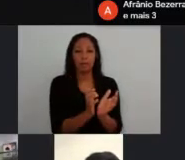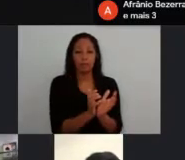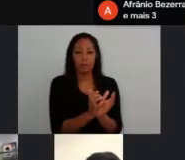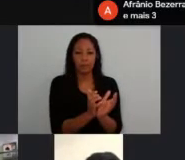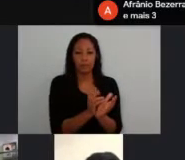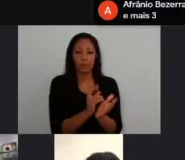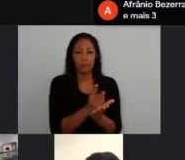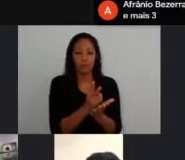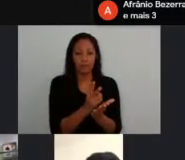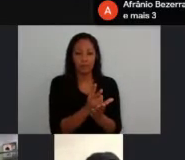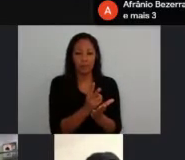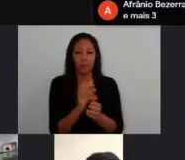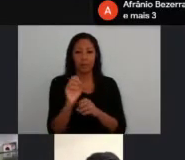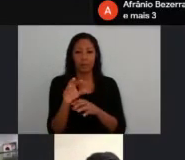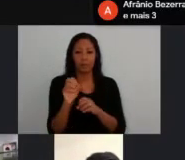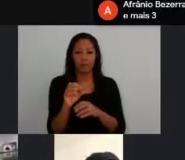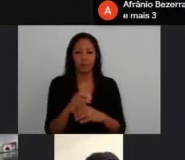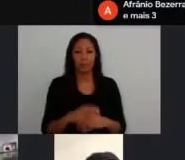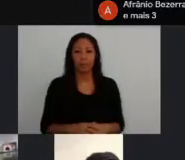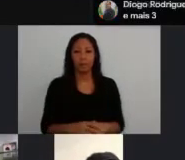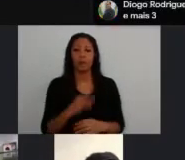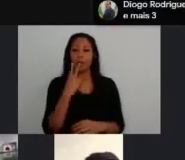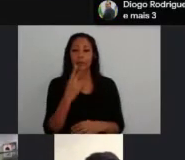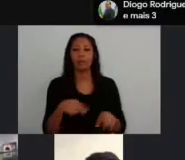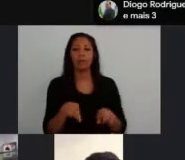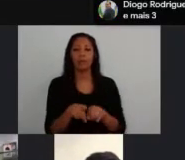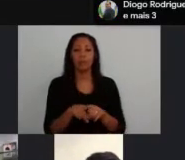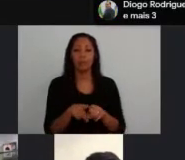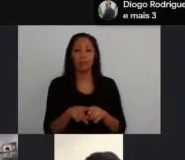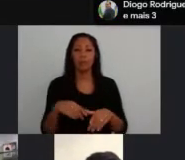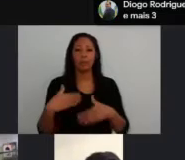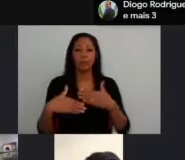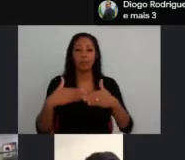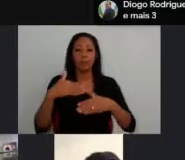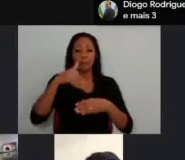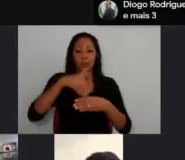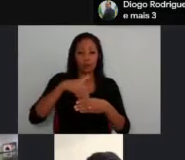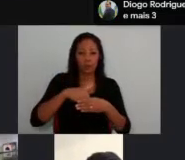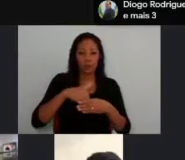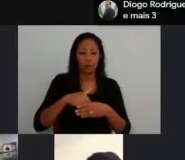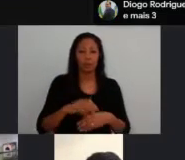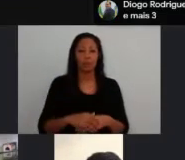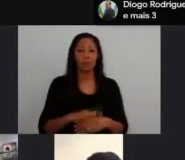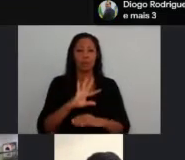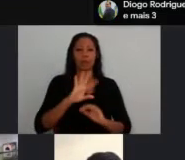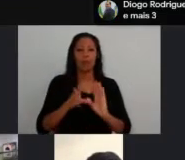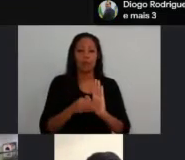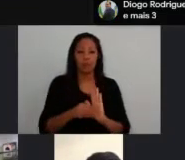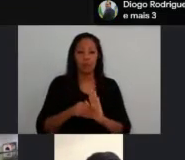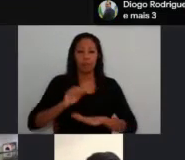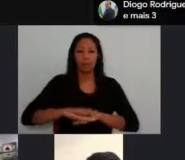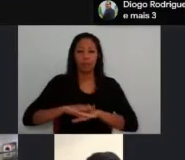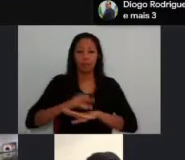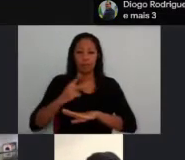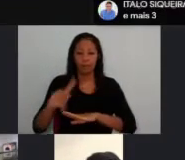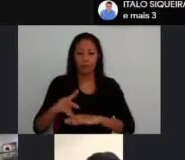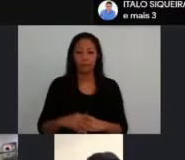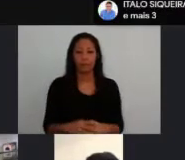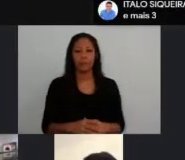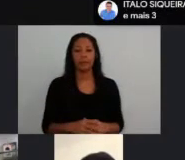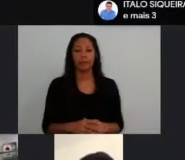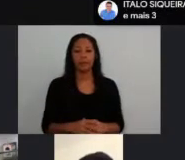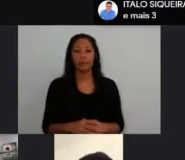solicitou informações sobre o processo de votação e registrou a emenda de sua autoria. Em seguida, afirmou o seu voto separado no parecer da Comissão Permanente de Educação